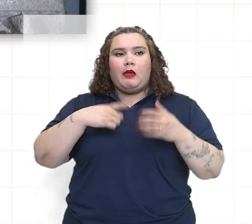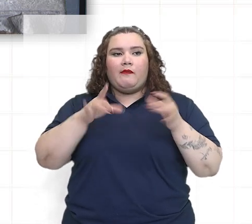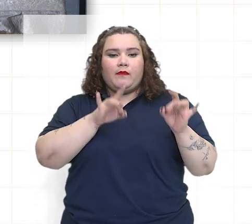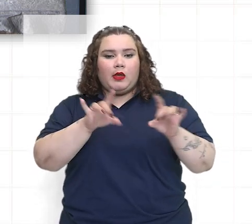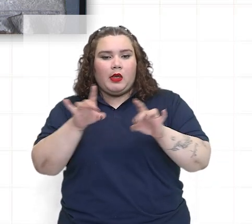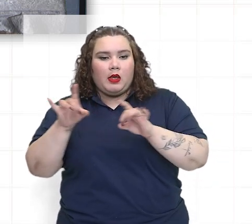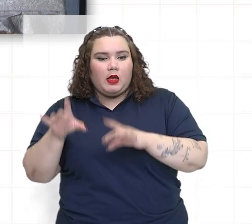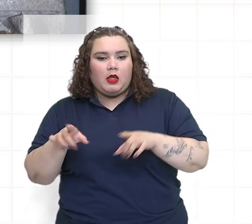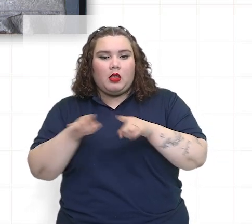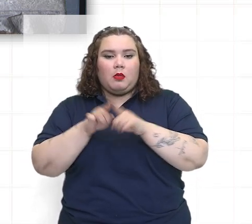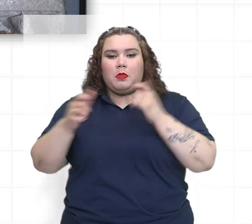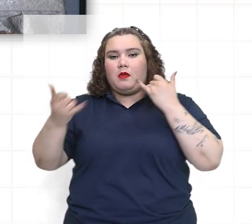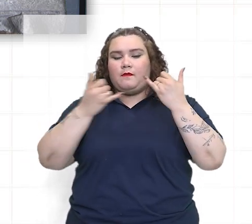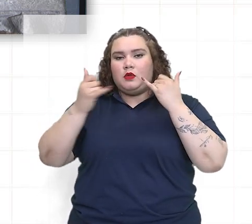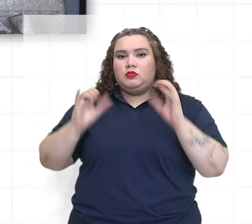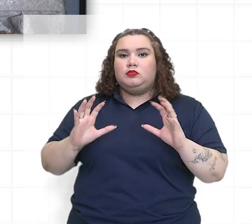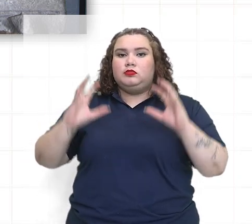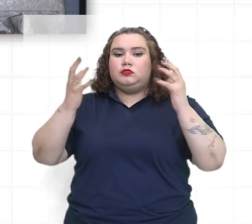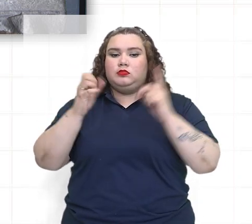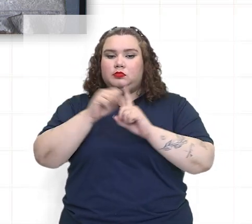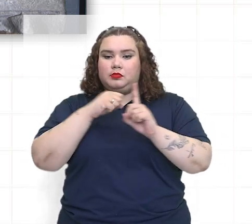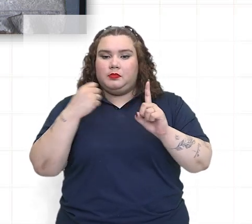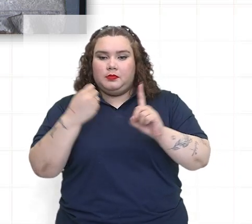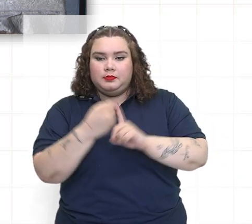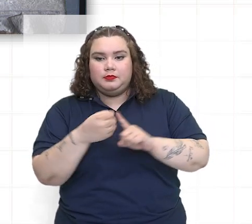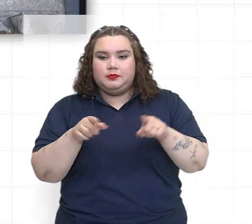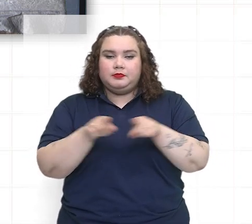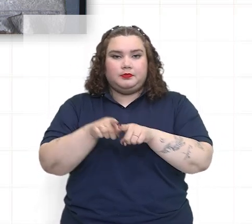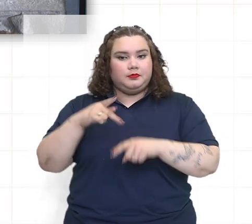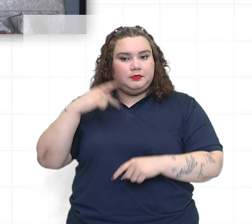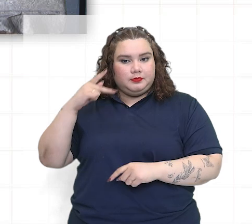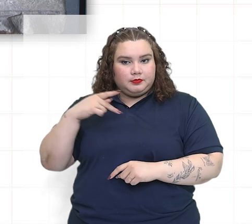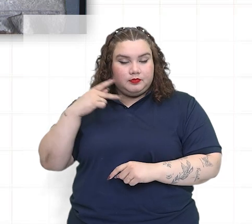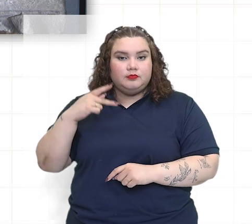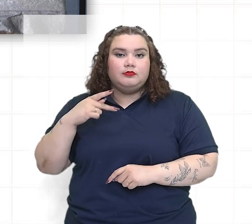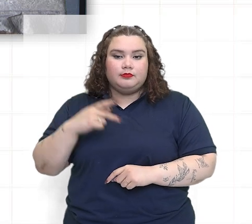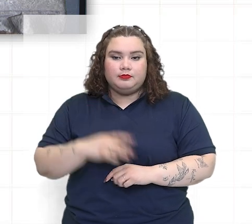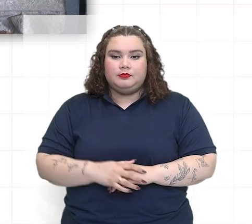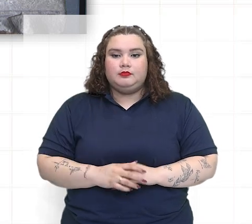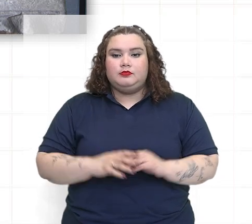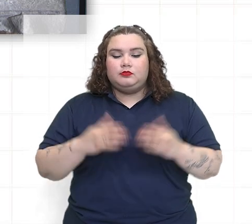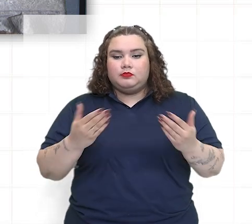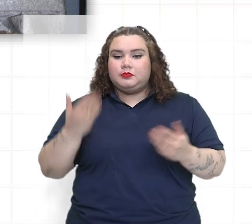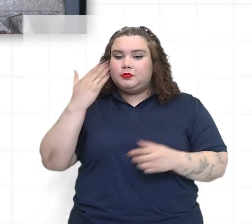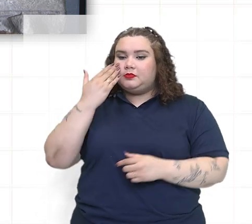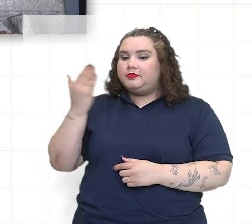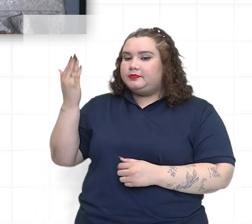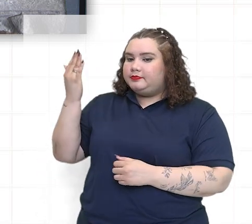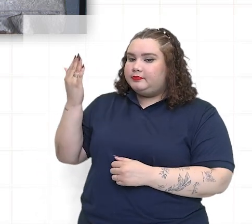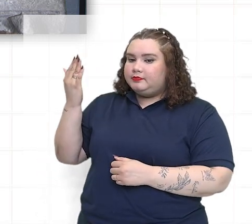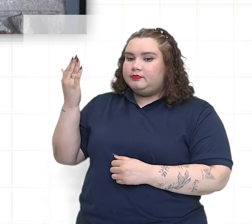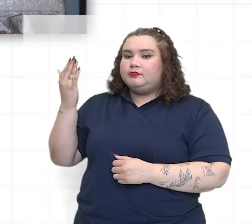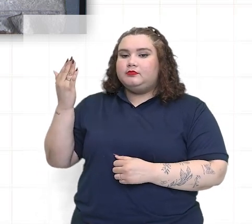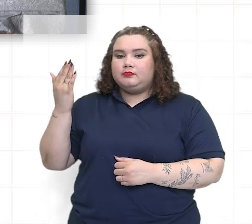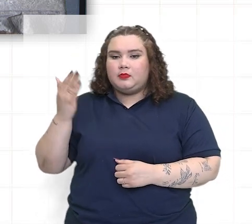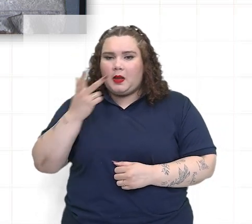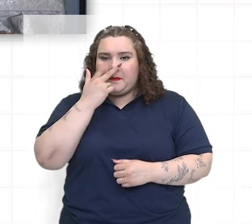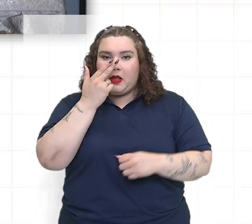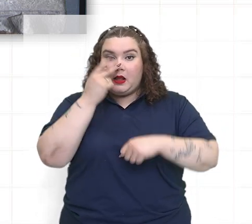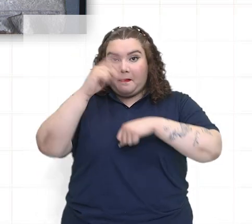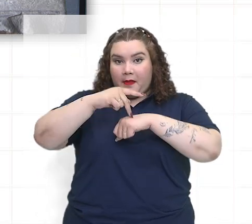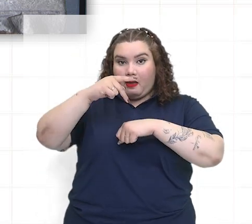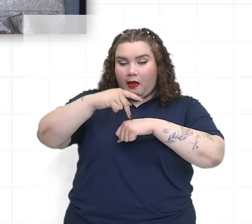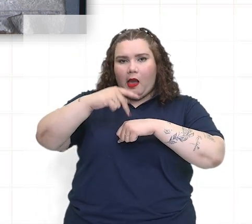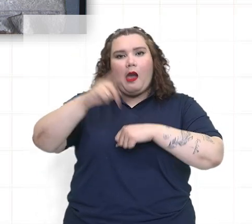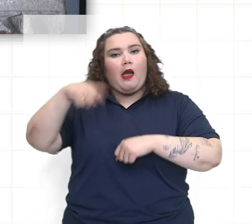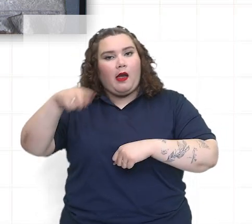e informações sobre eventos sociais e políticos. Então, na tela de vocês, professora, aparece uma pedra,